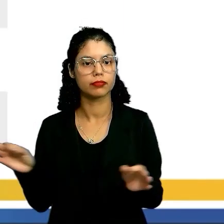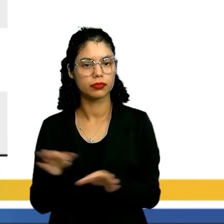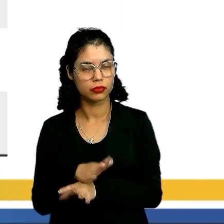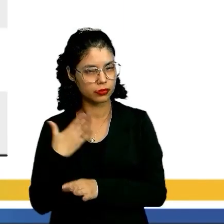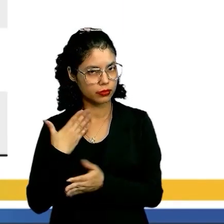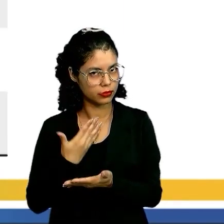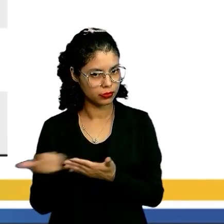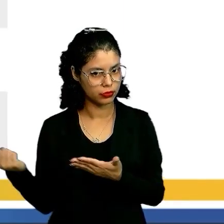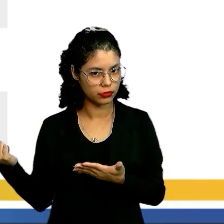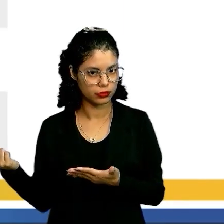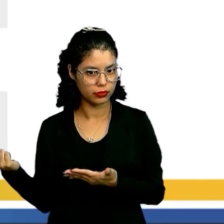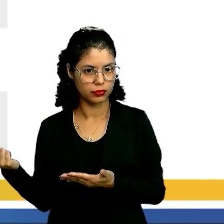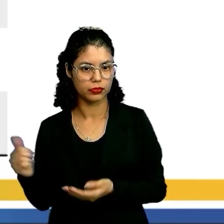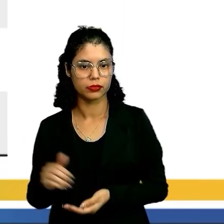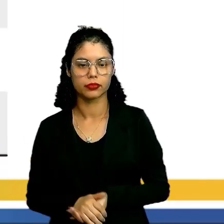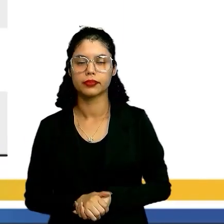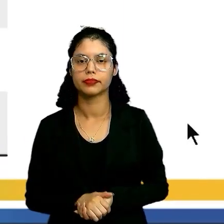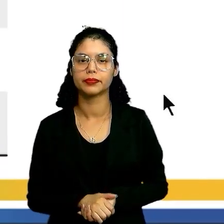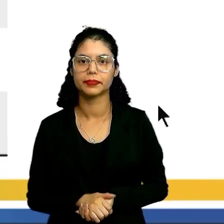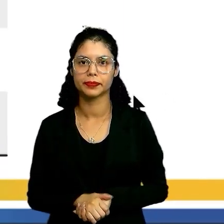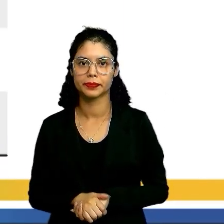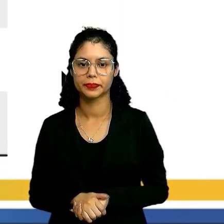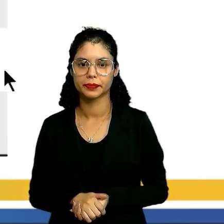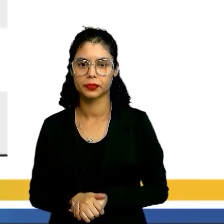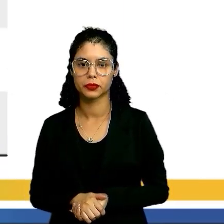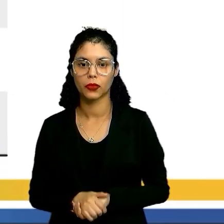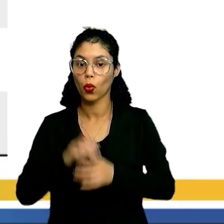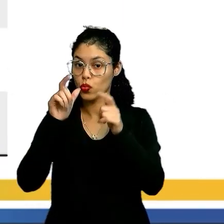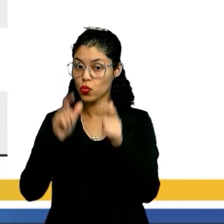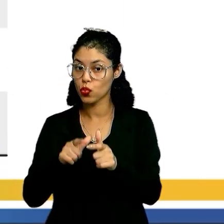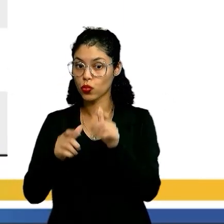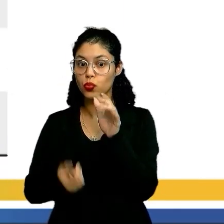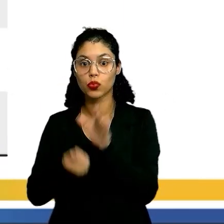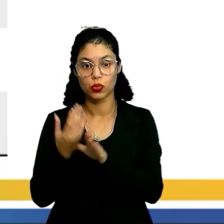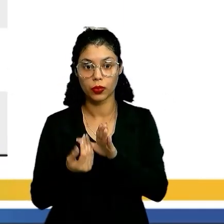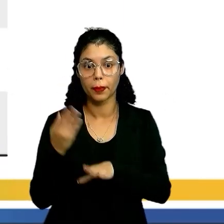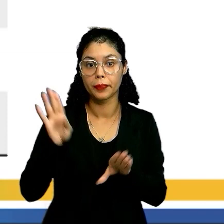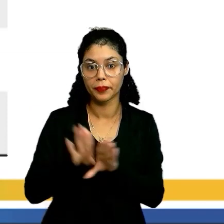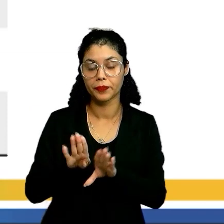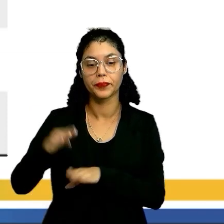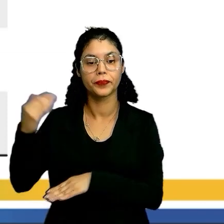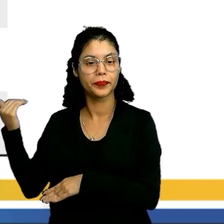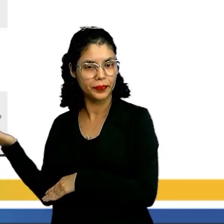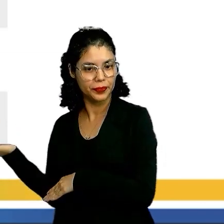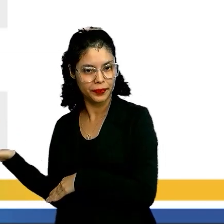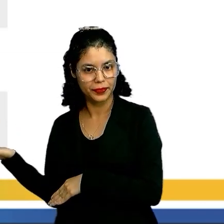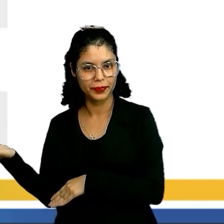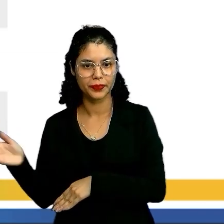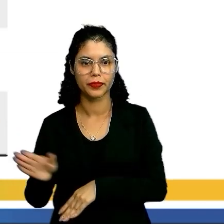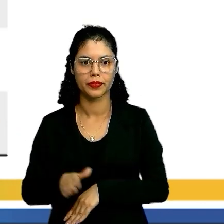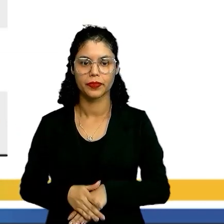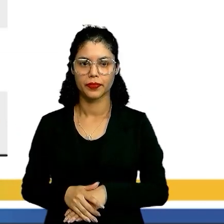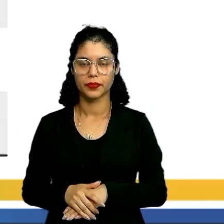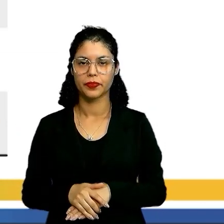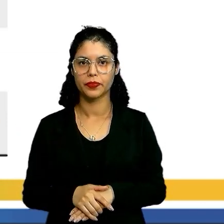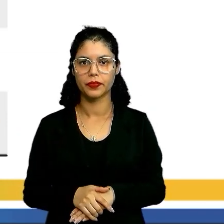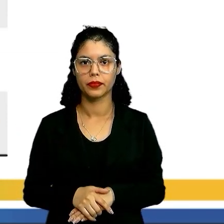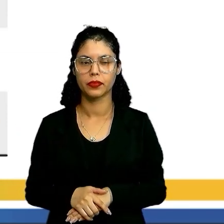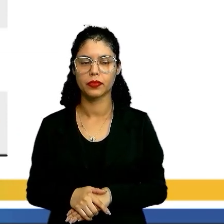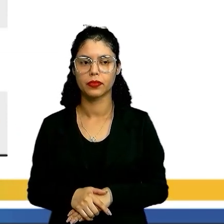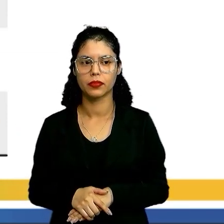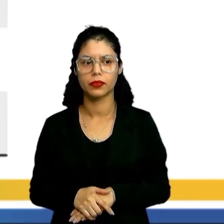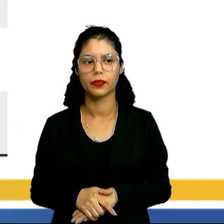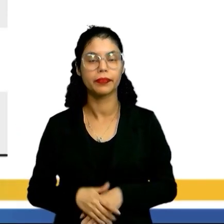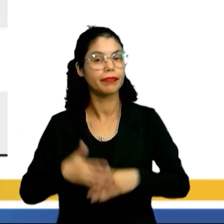em ação e inibindo o seu crescimento, tá? E o local de produção, nas folhas, na coifa e caule, tá